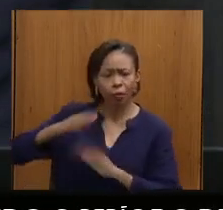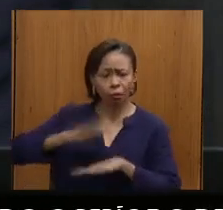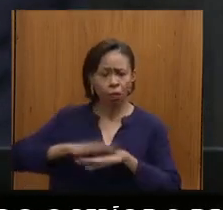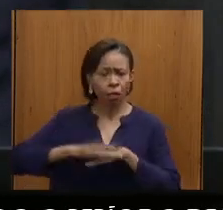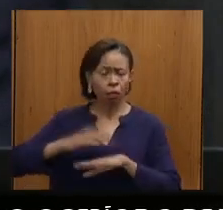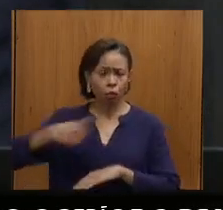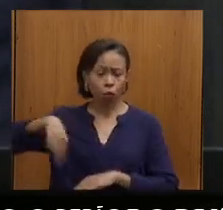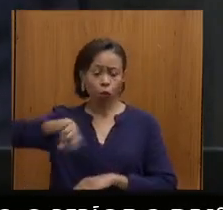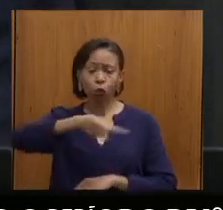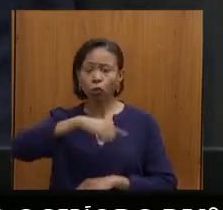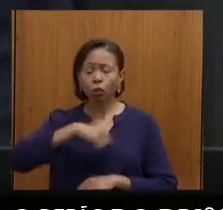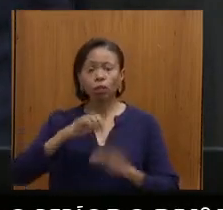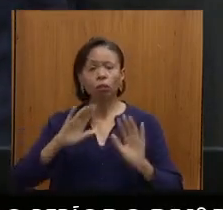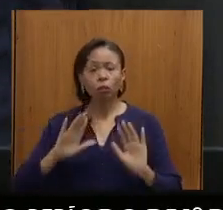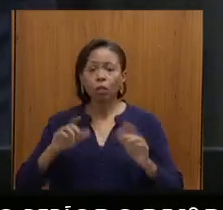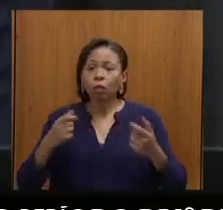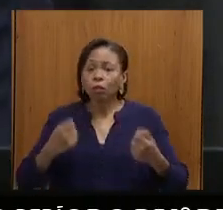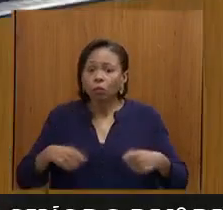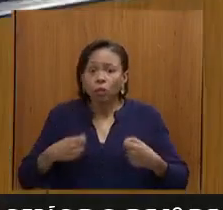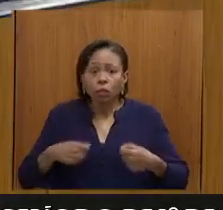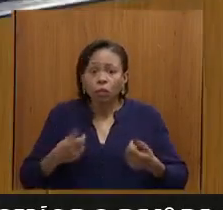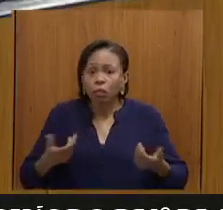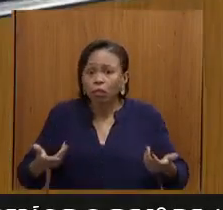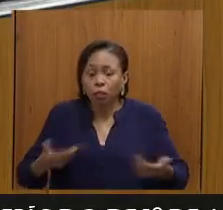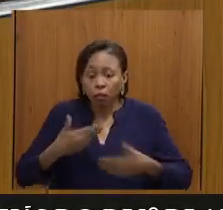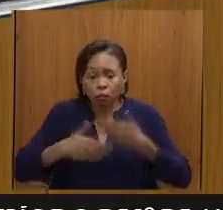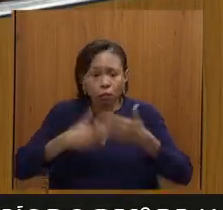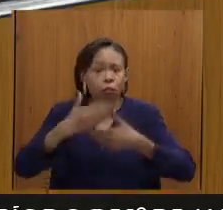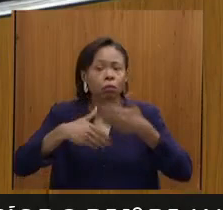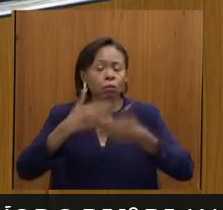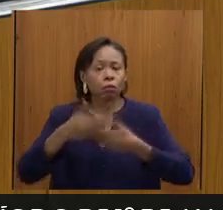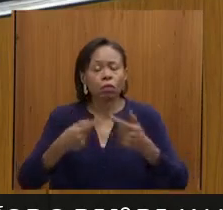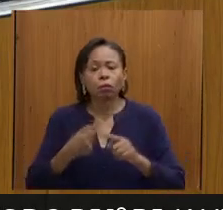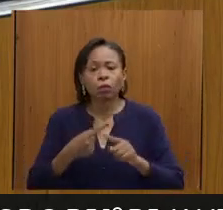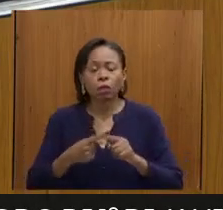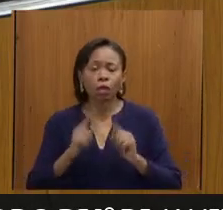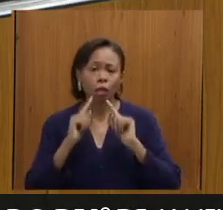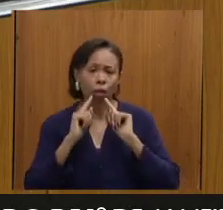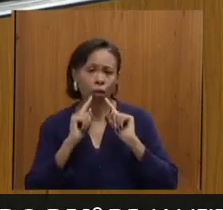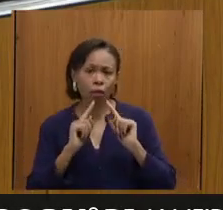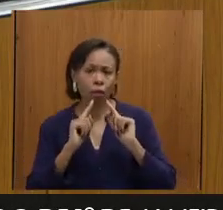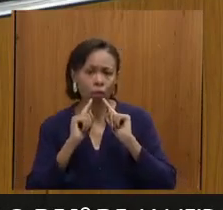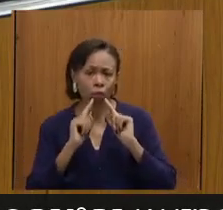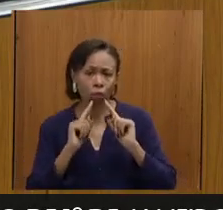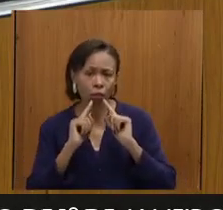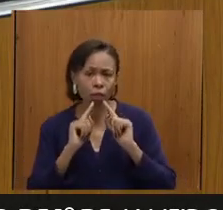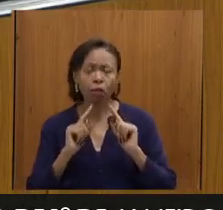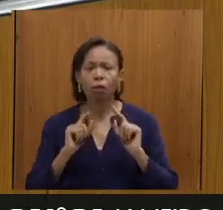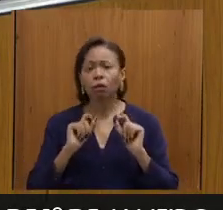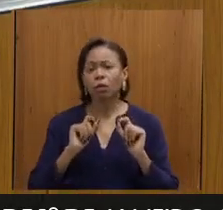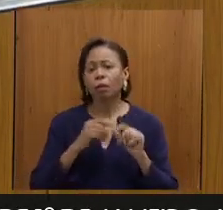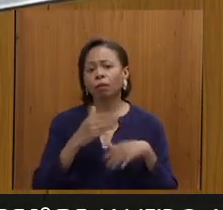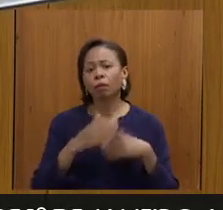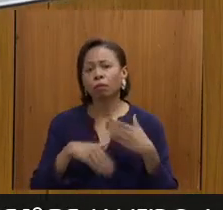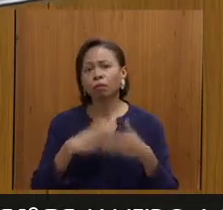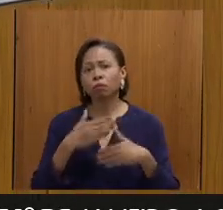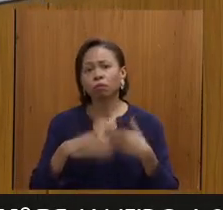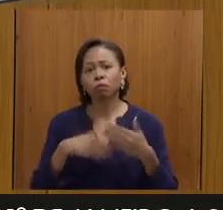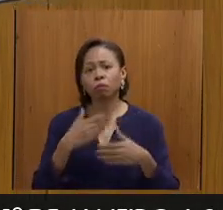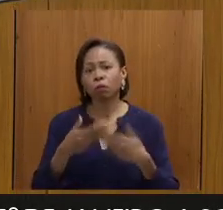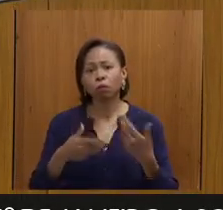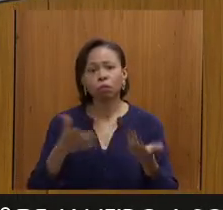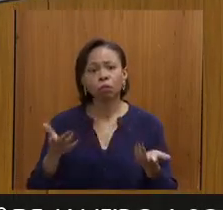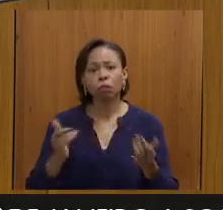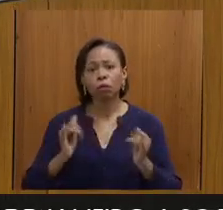ter um mandamento, até porque a reclamação de que o tempo passa e nada se realiza é